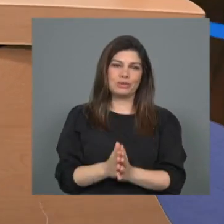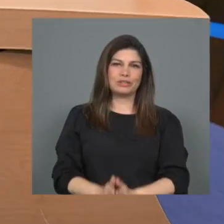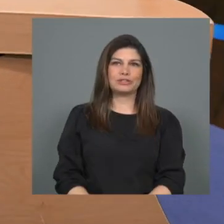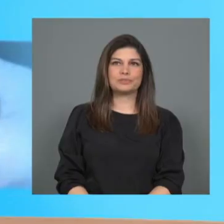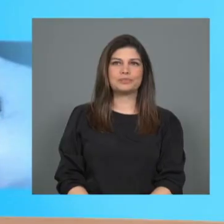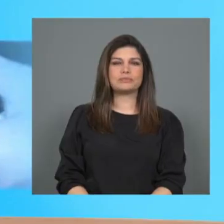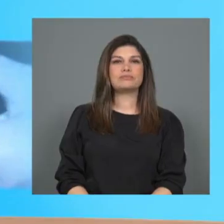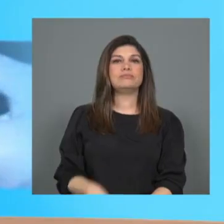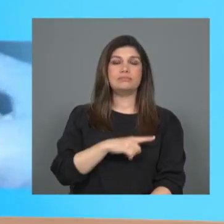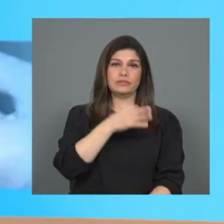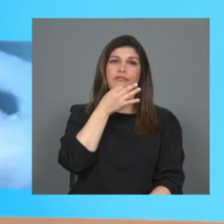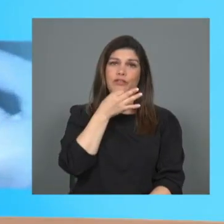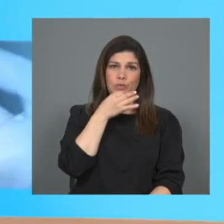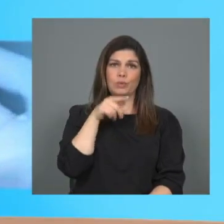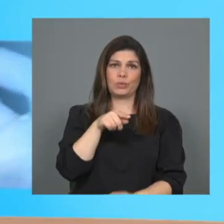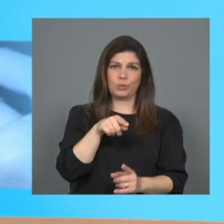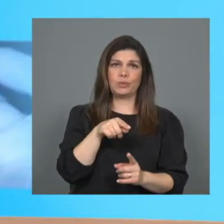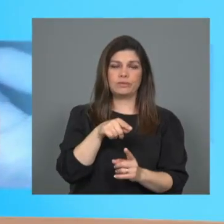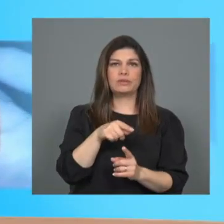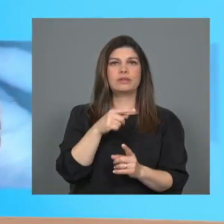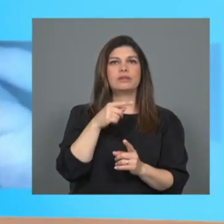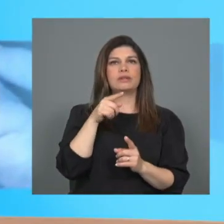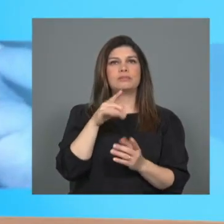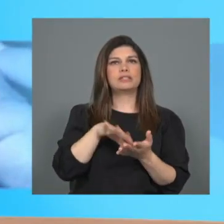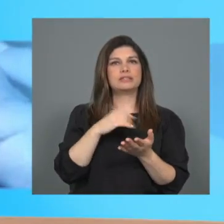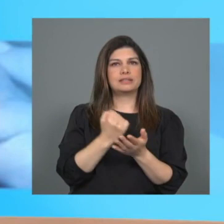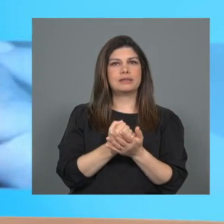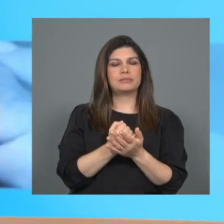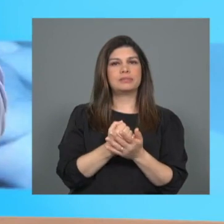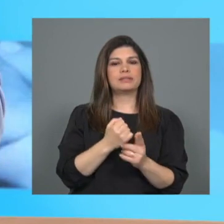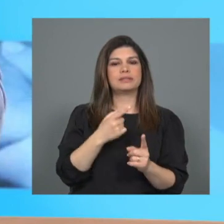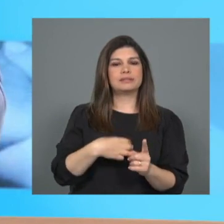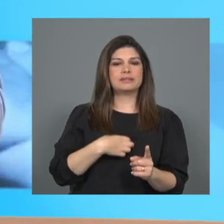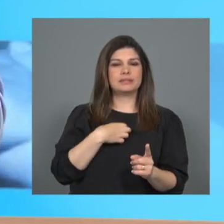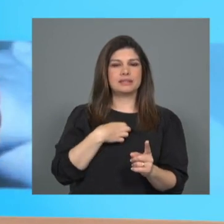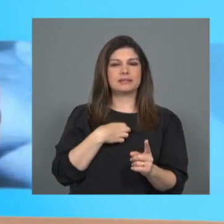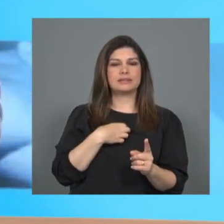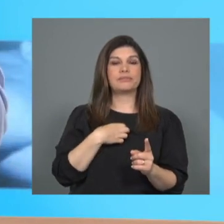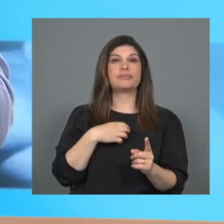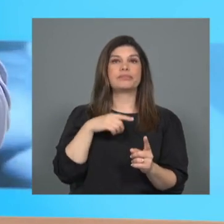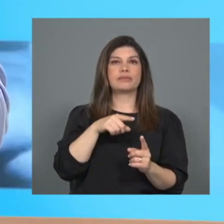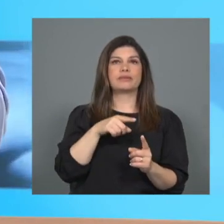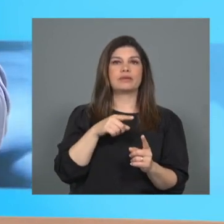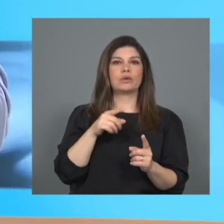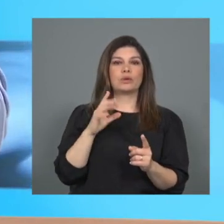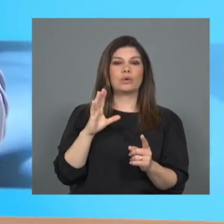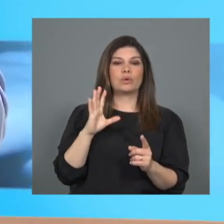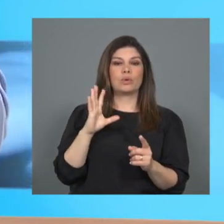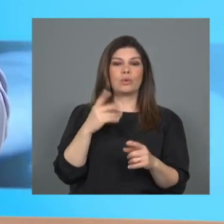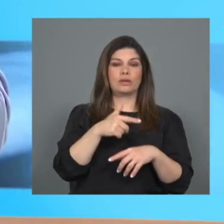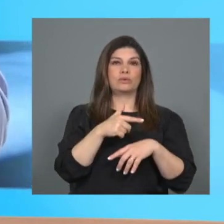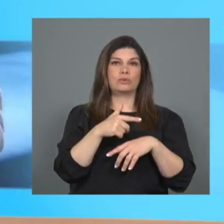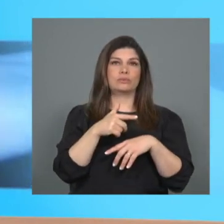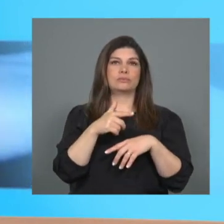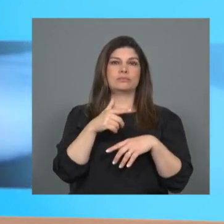Sim, foi referida em alguns momentos, sempre neste aspecto. A sensação que fica é que a Amoris Laetitia, quando saiu, teve um impacto grande,